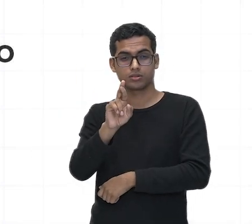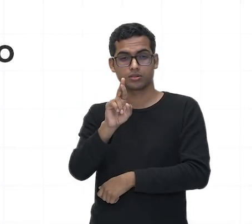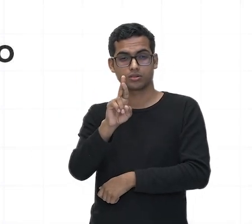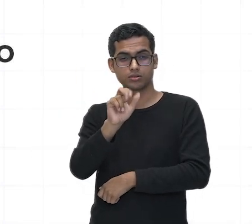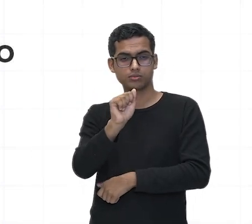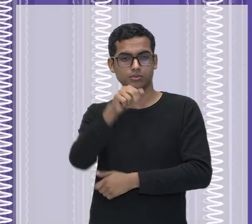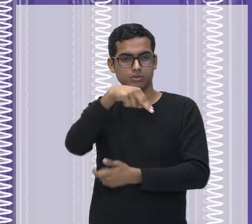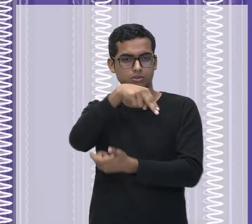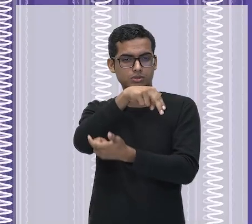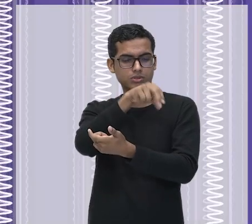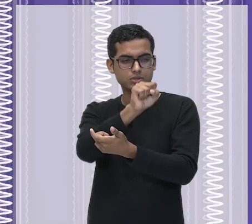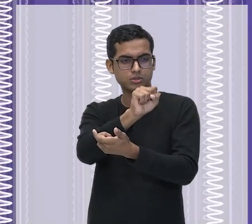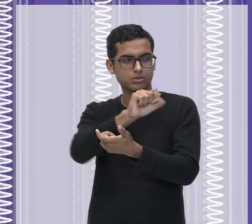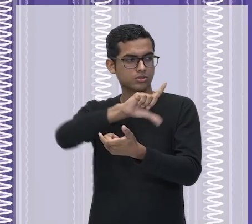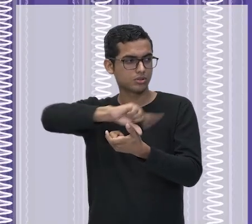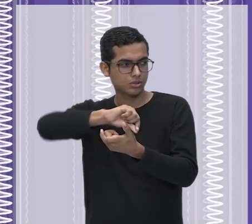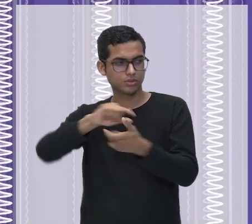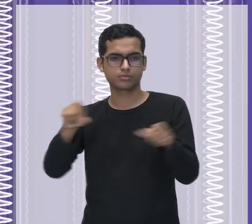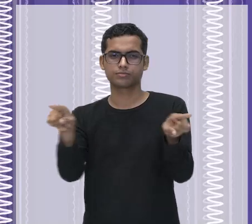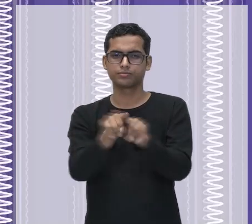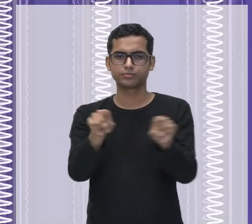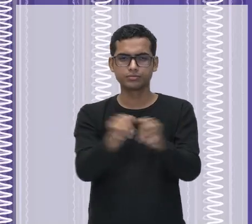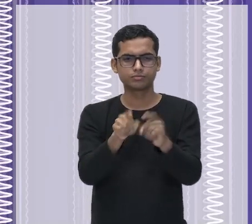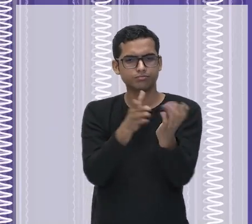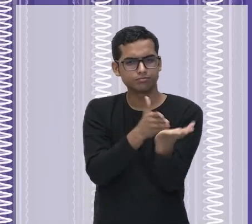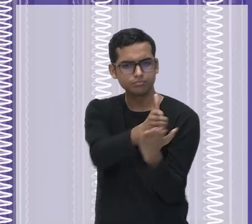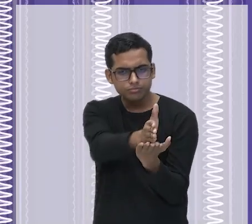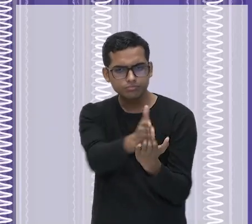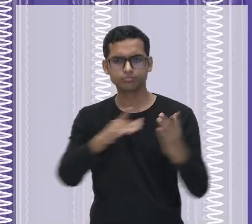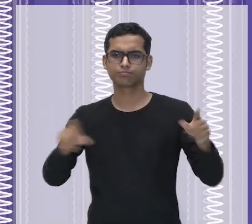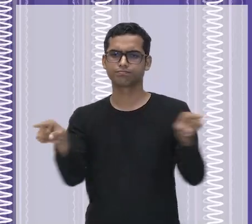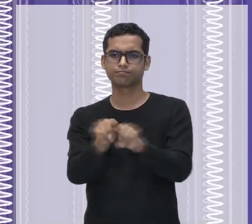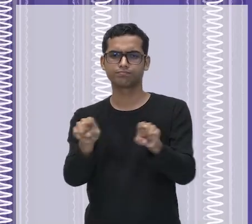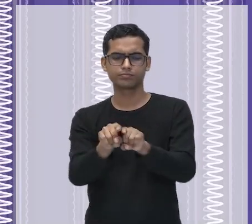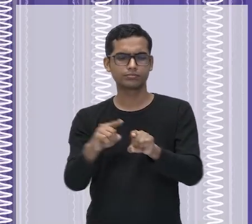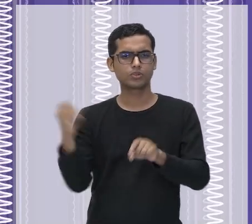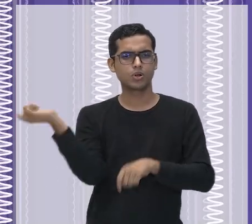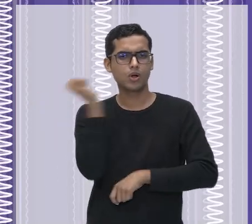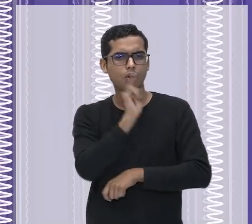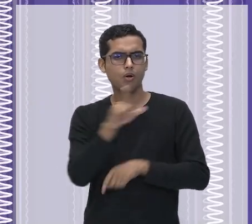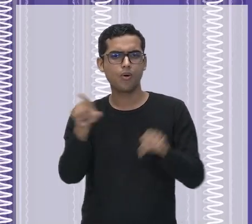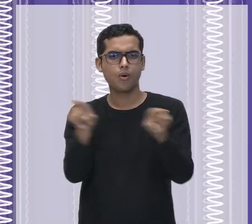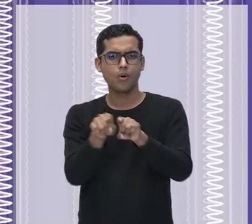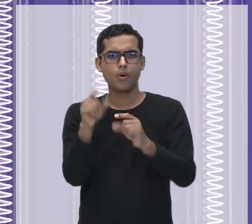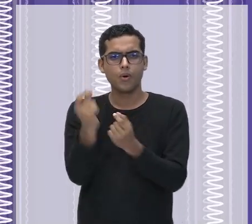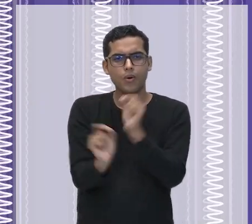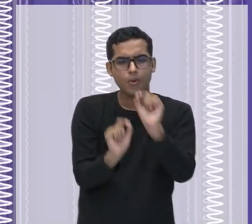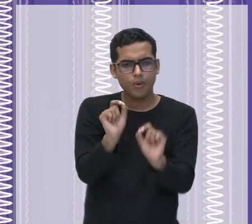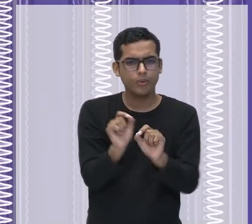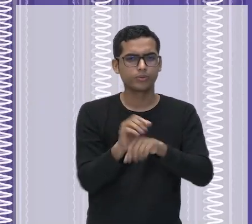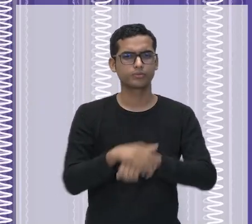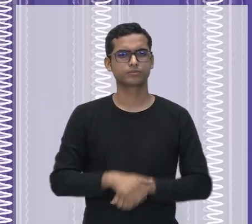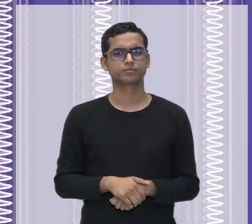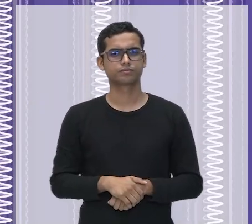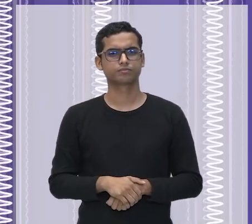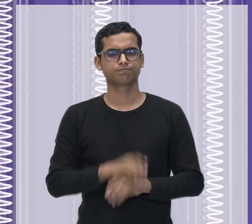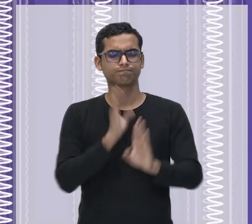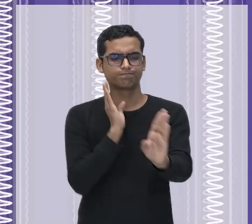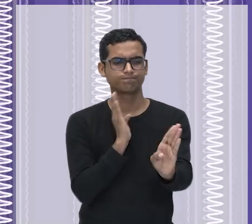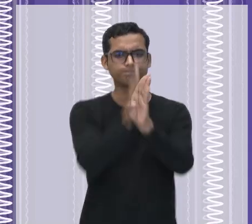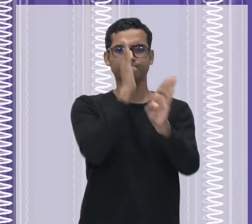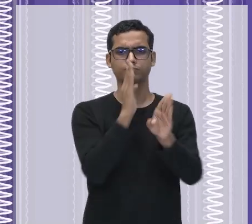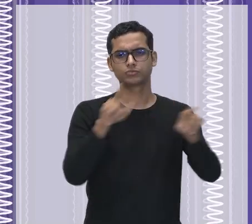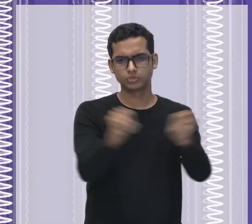trânsito, de caminhar em direção a alguma coisa, de ir ao encontro de alguma coisa. Então,